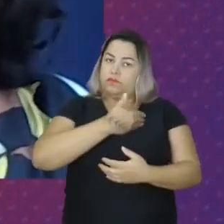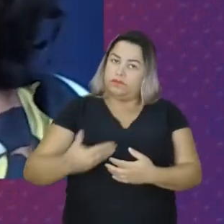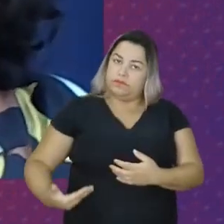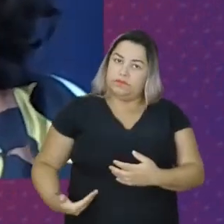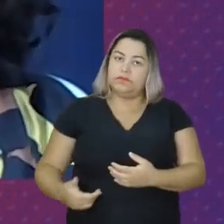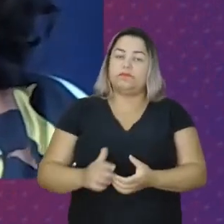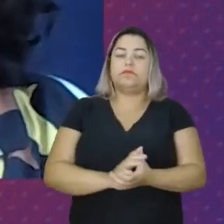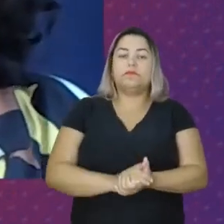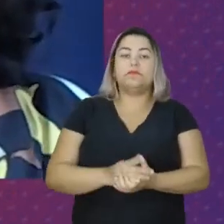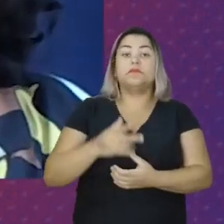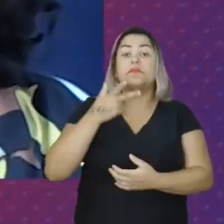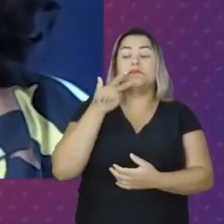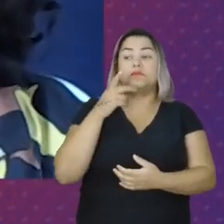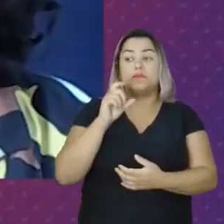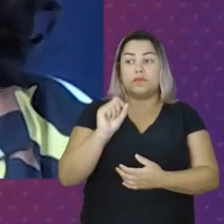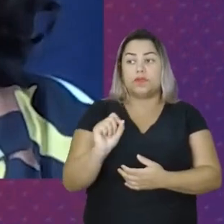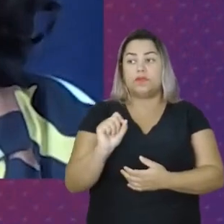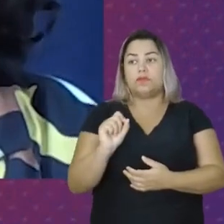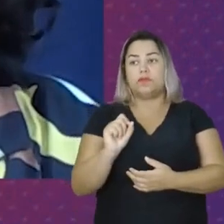públicas para que